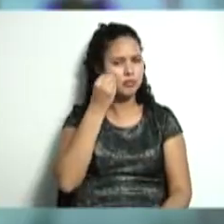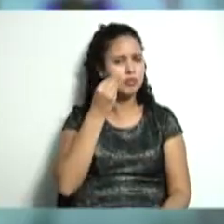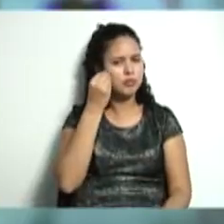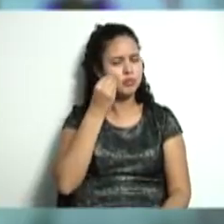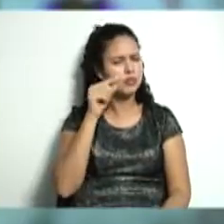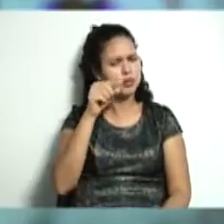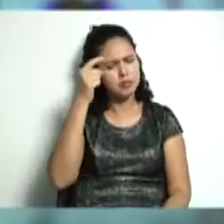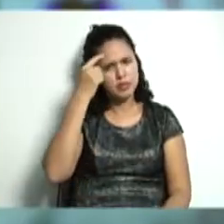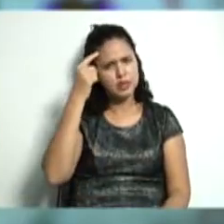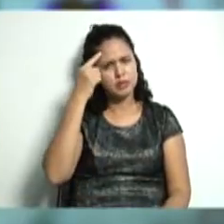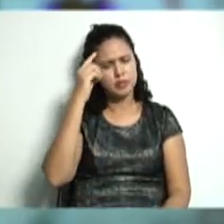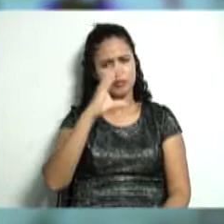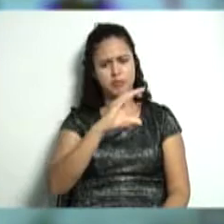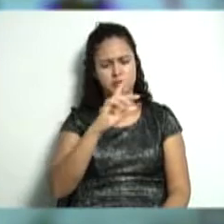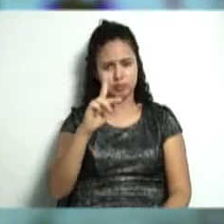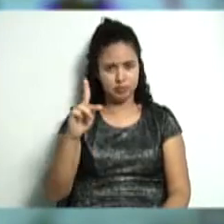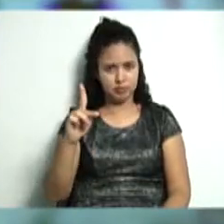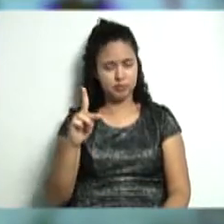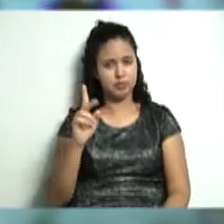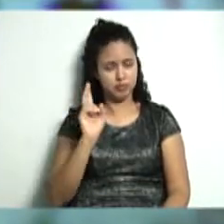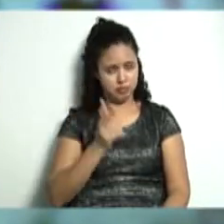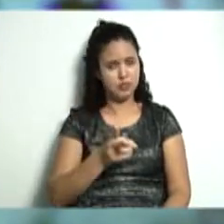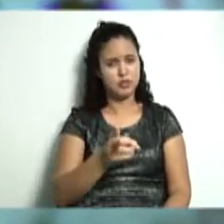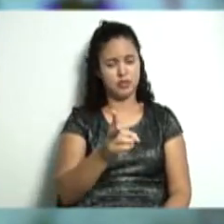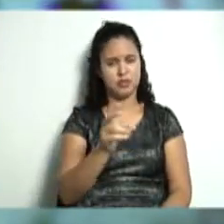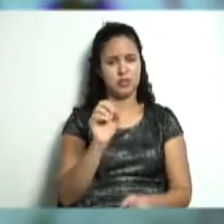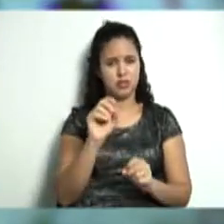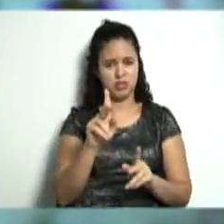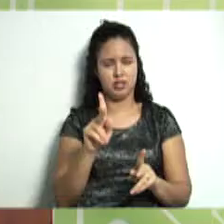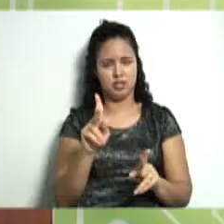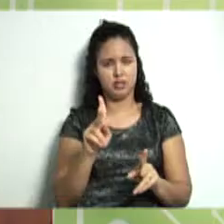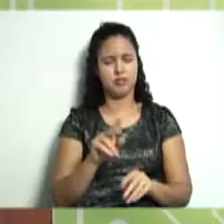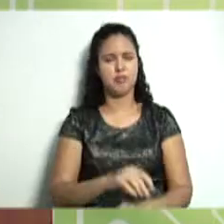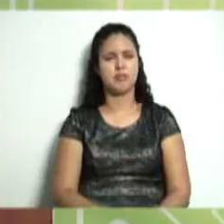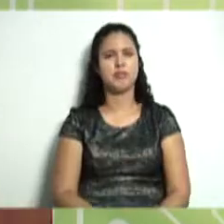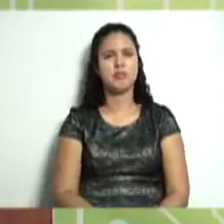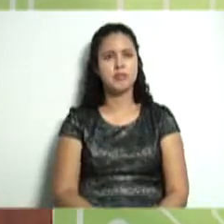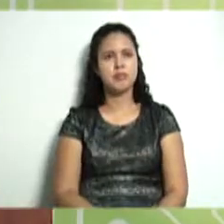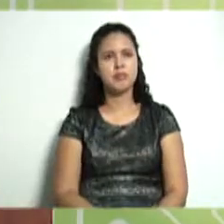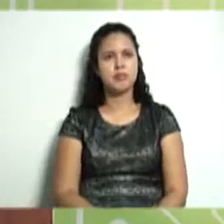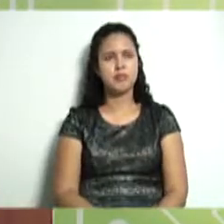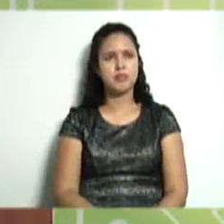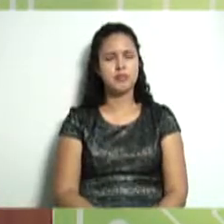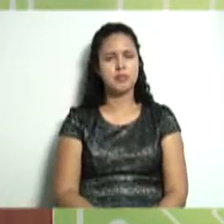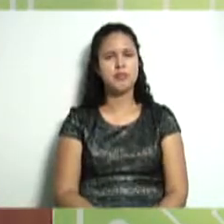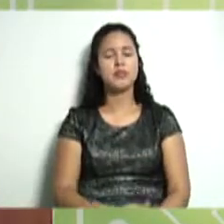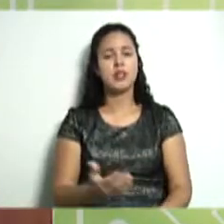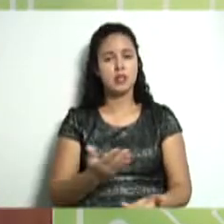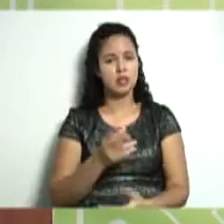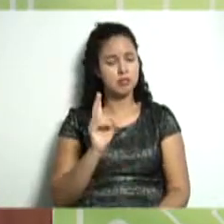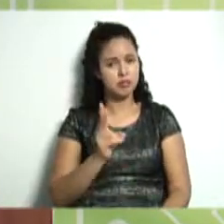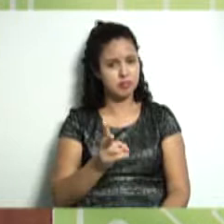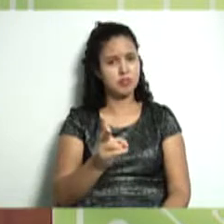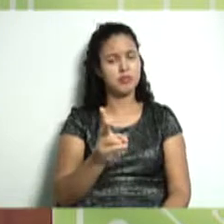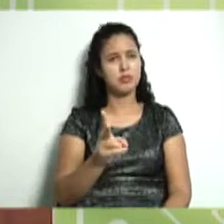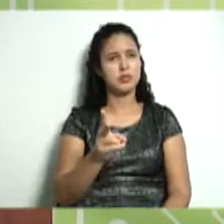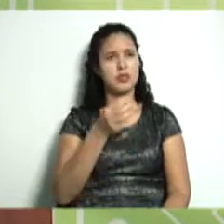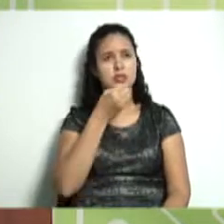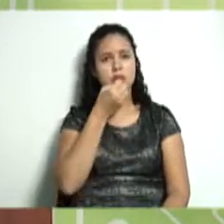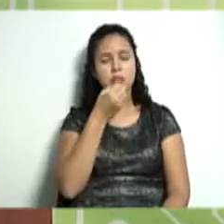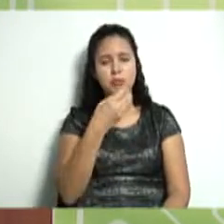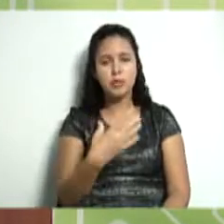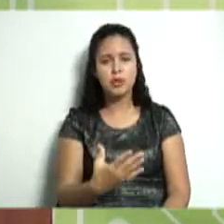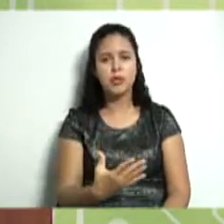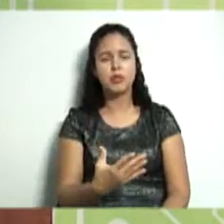que pensa em ser um cooperado, a aula continua e até a próxima. E continua mesmo. Olha que bacana, que